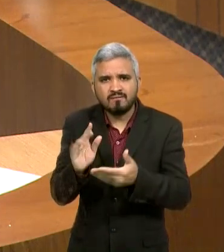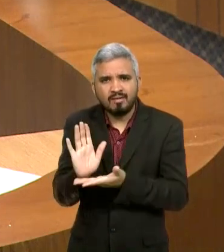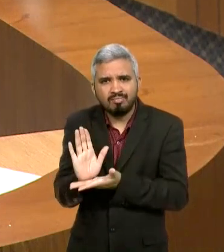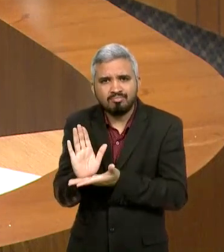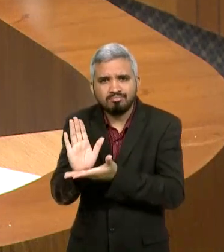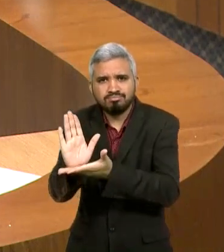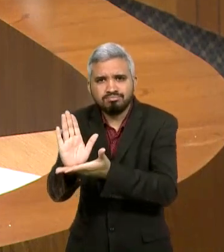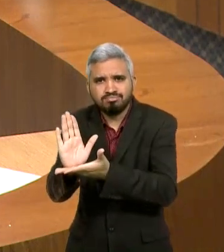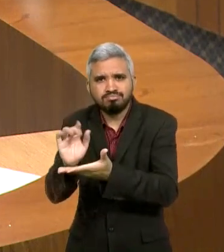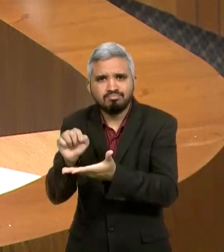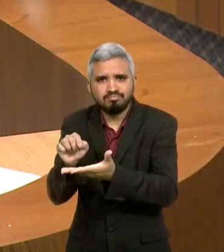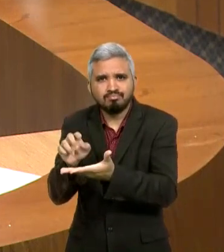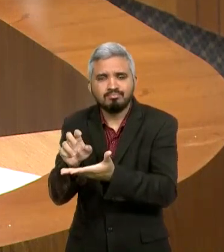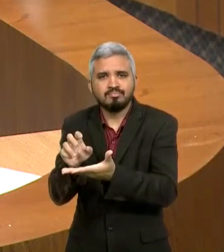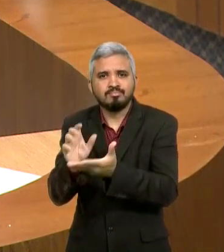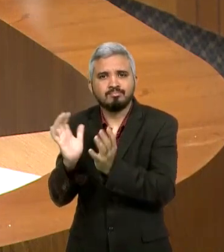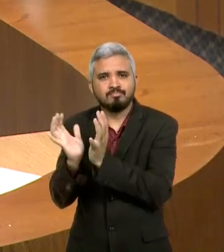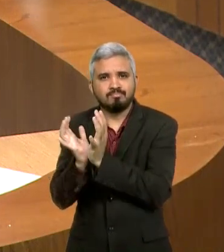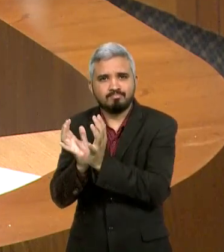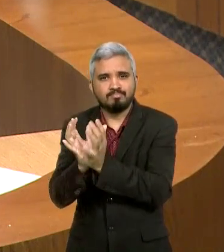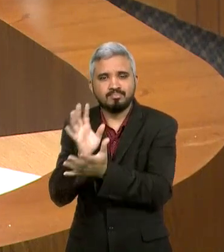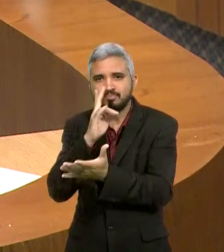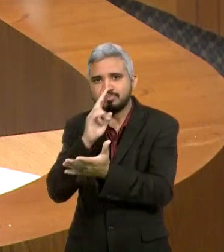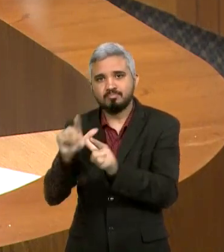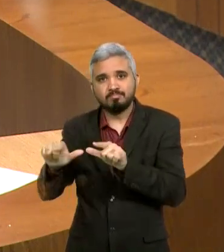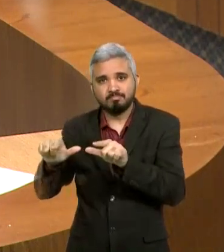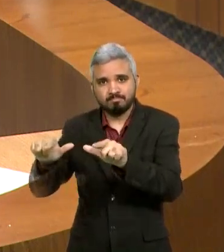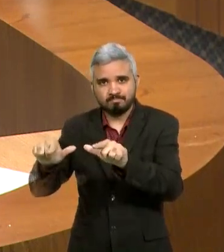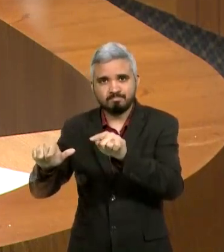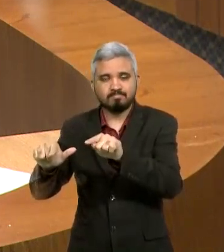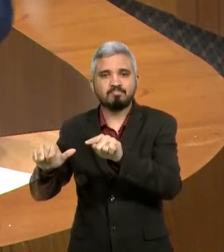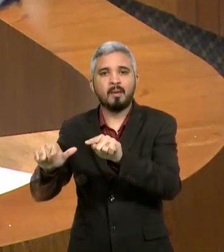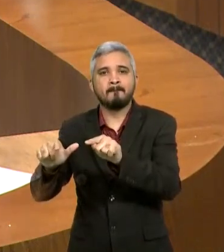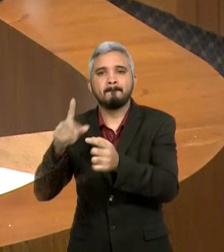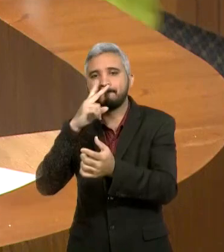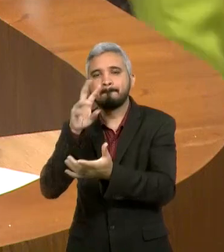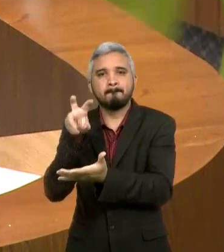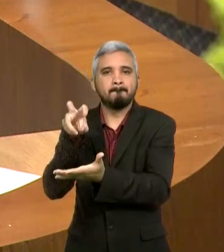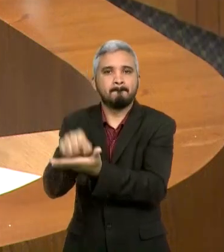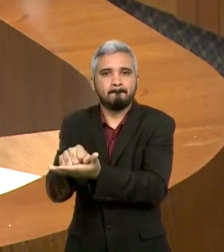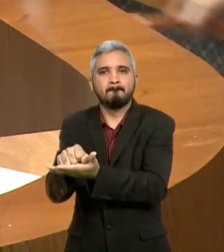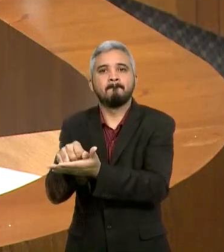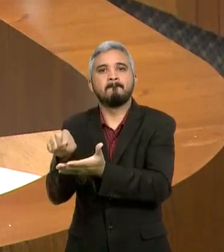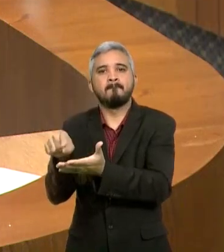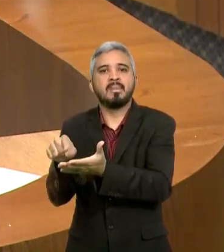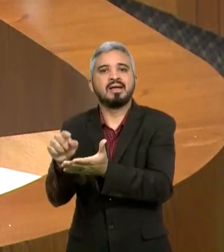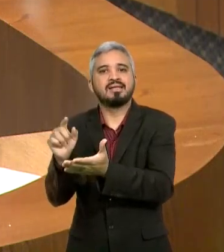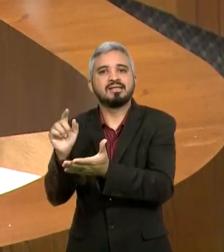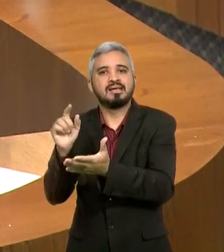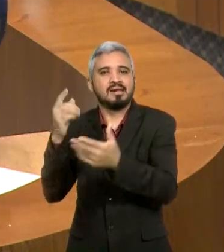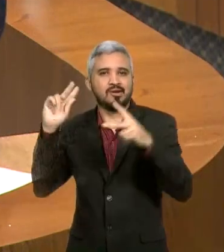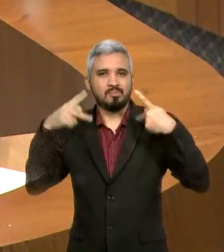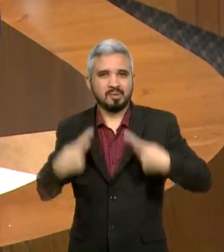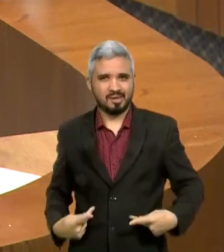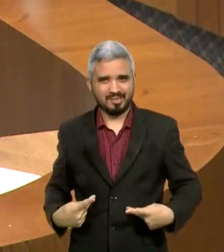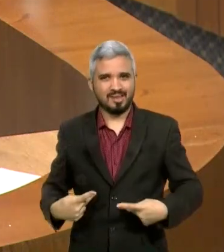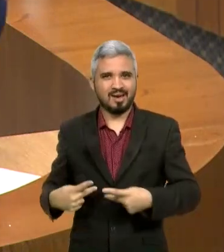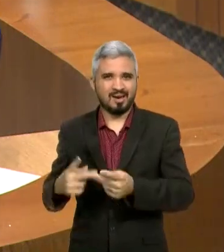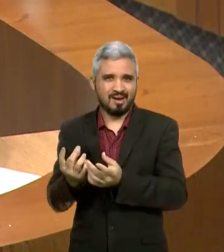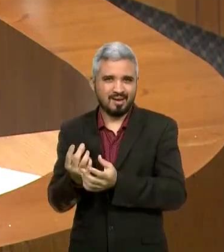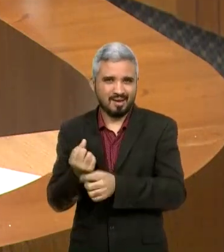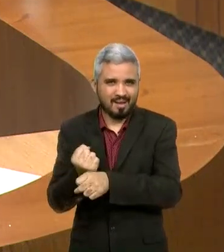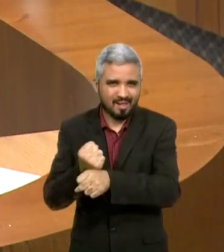Teremos a honra de ter o título de Patrimônio Natural da Humanidade, e a falta de fiscalização por